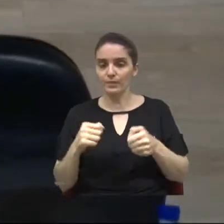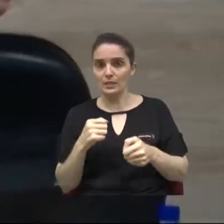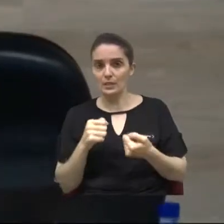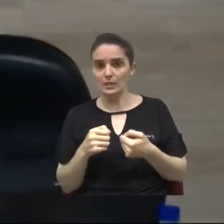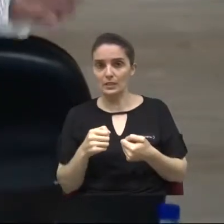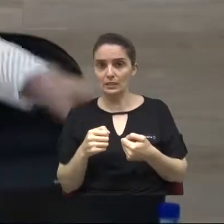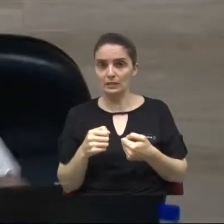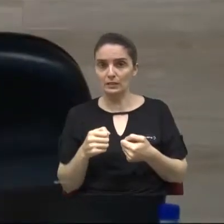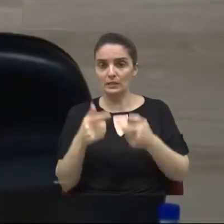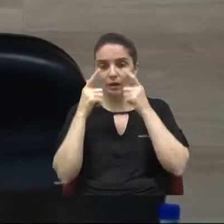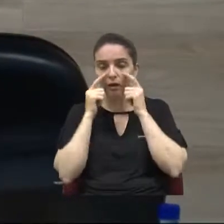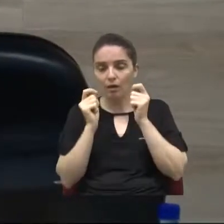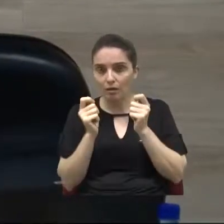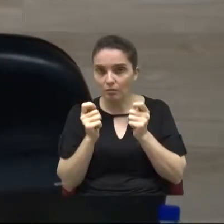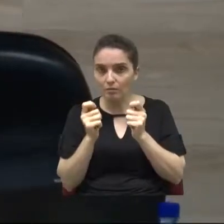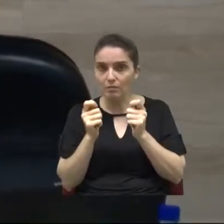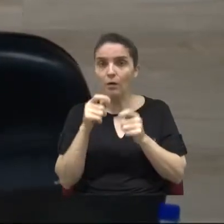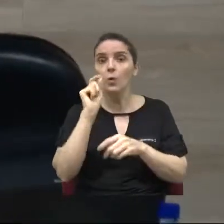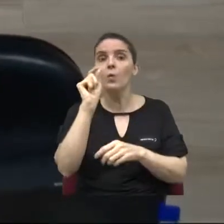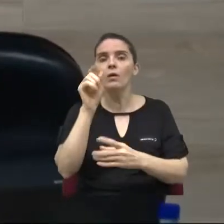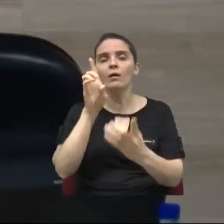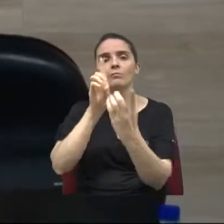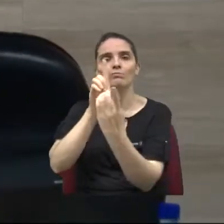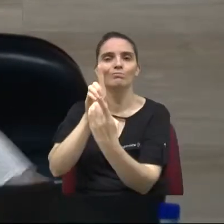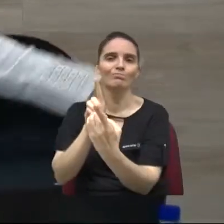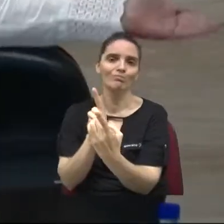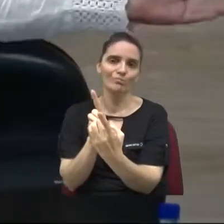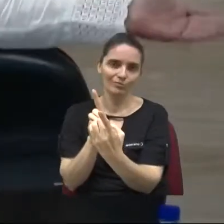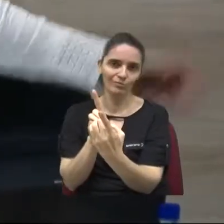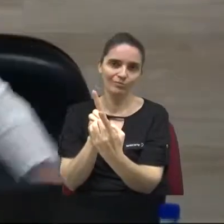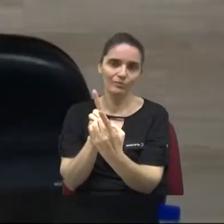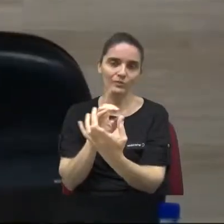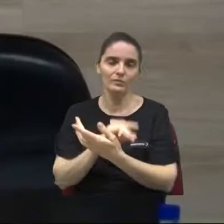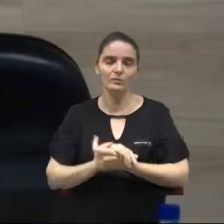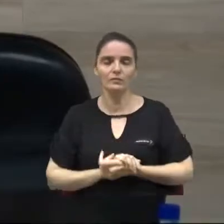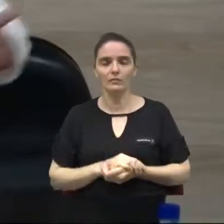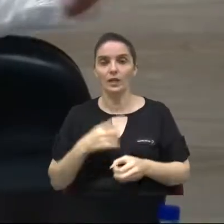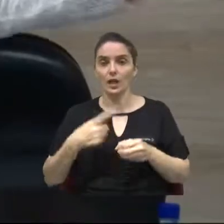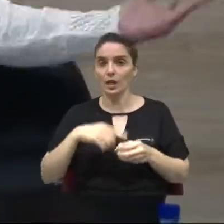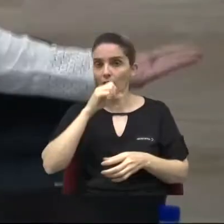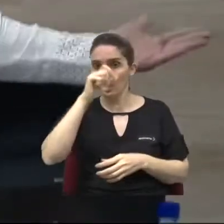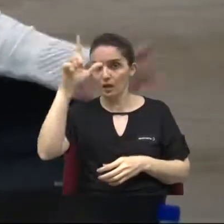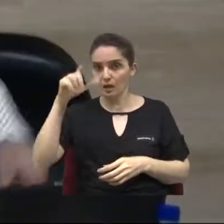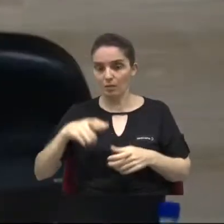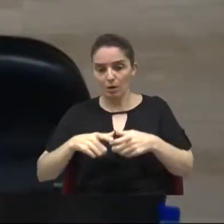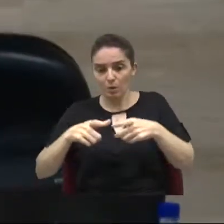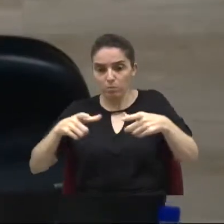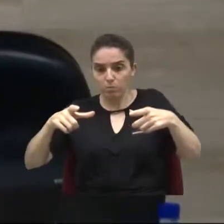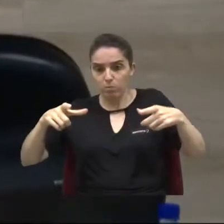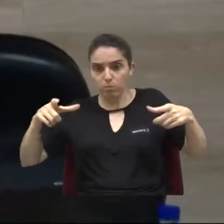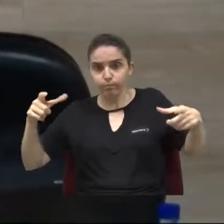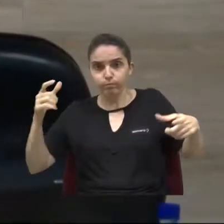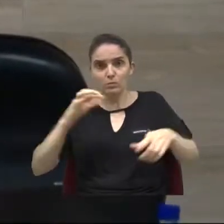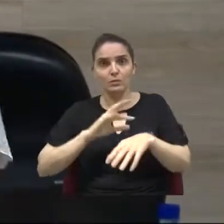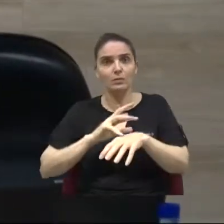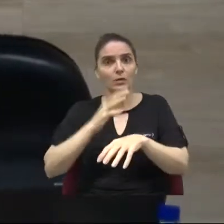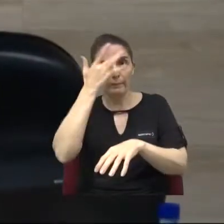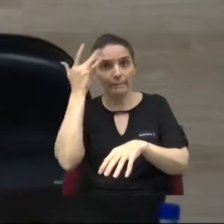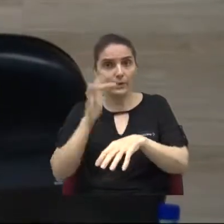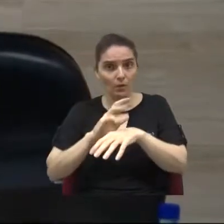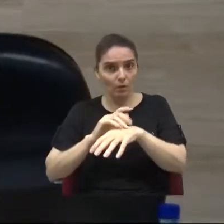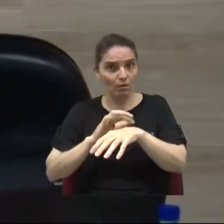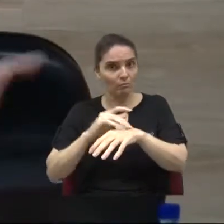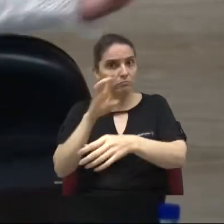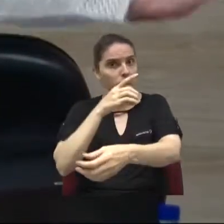o atendimento. Nós tivemos em Limeira um grande número de pessoas que